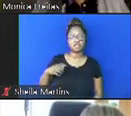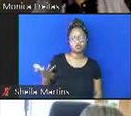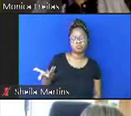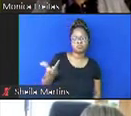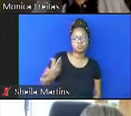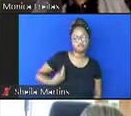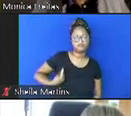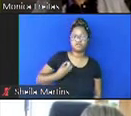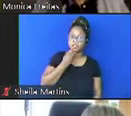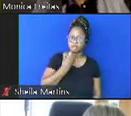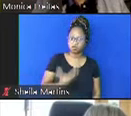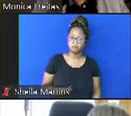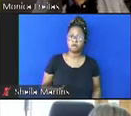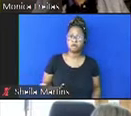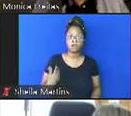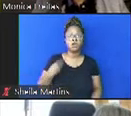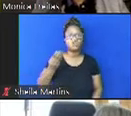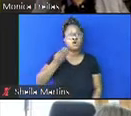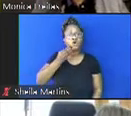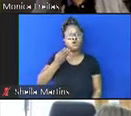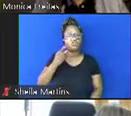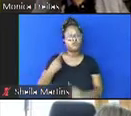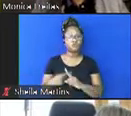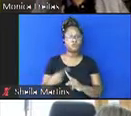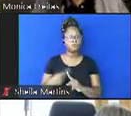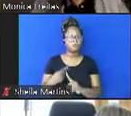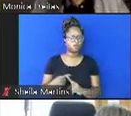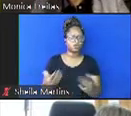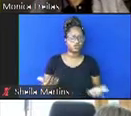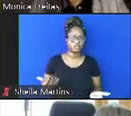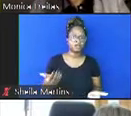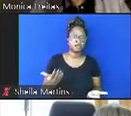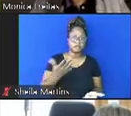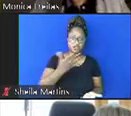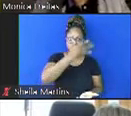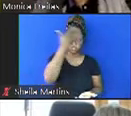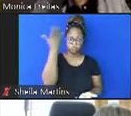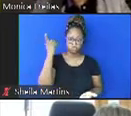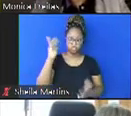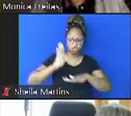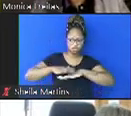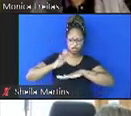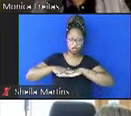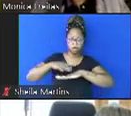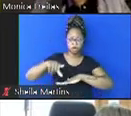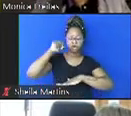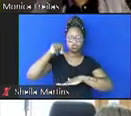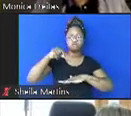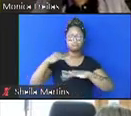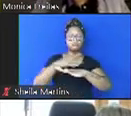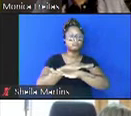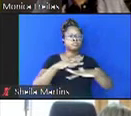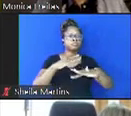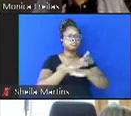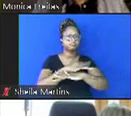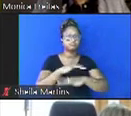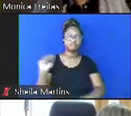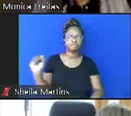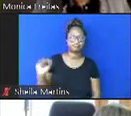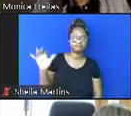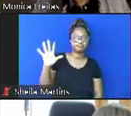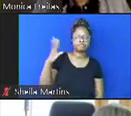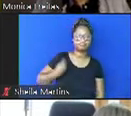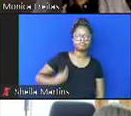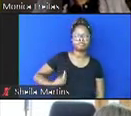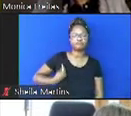boa. E, é claro, pessoas que irão escolher cidades que são mais caras, né, no ponto